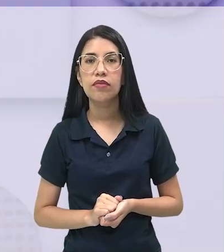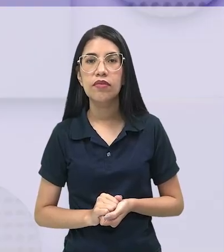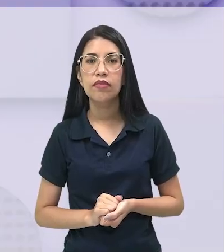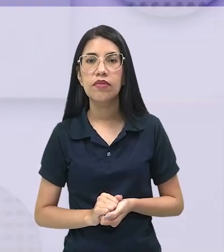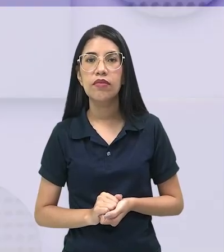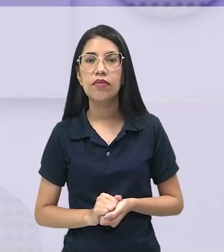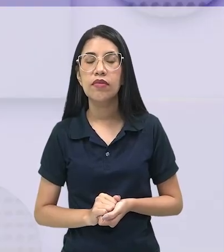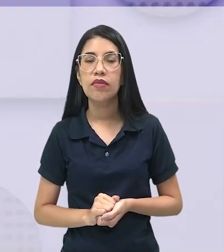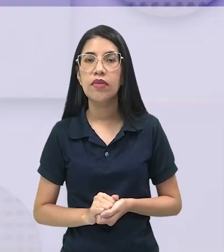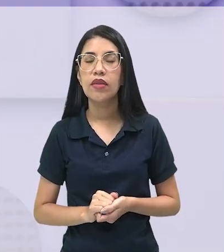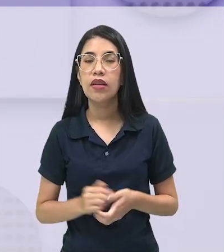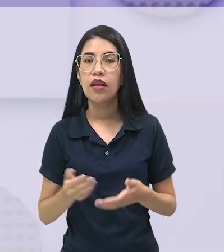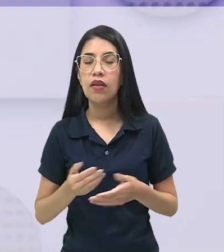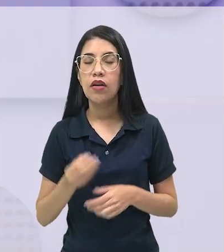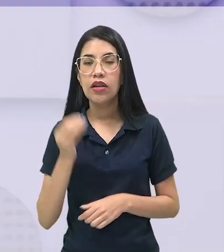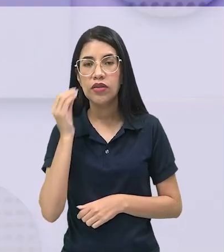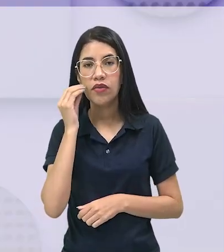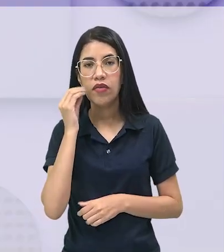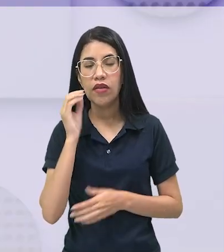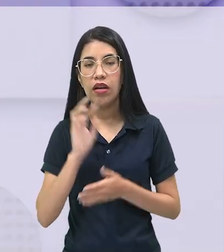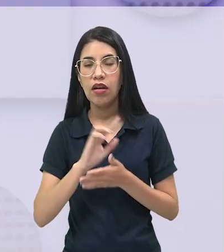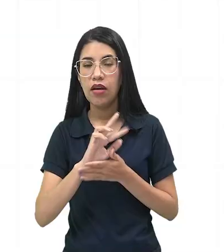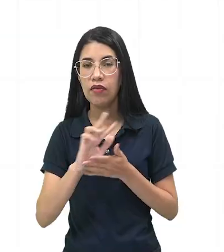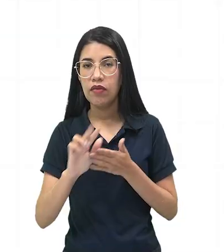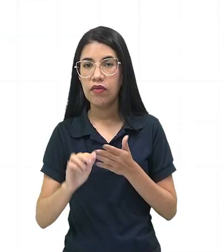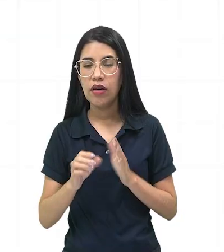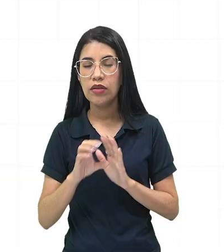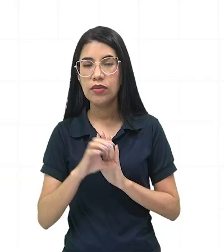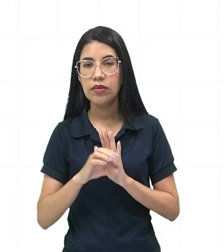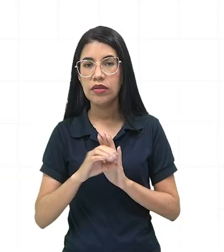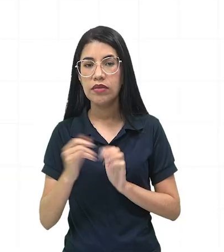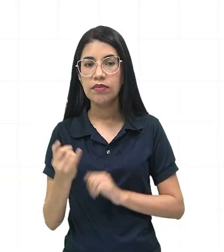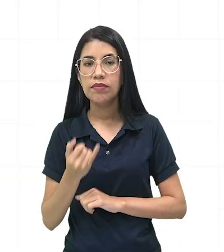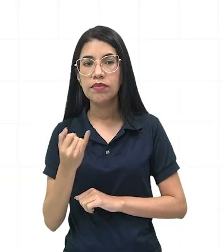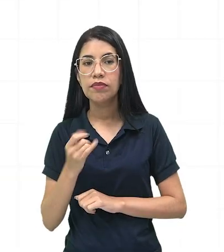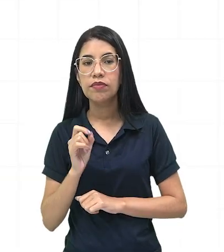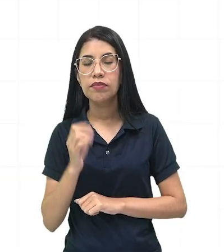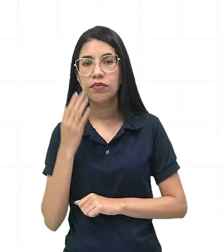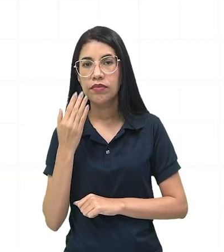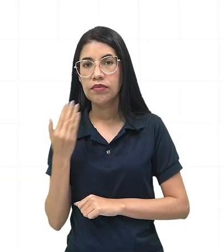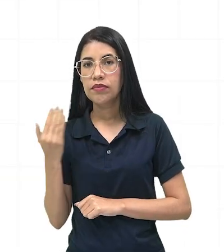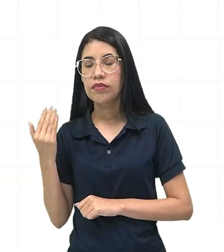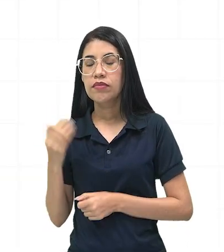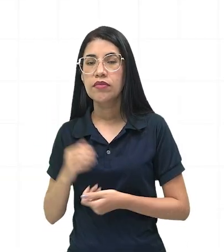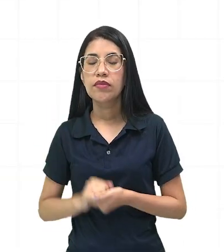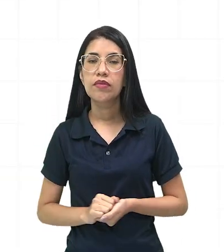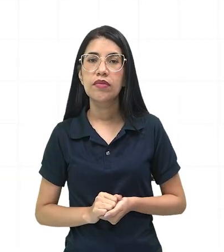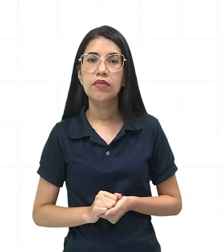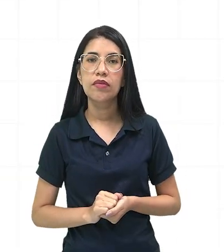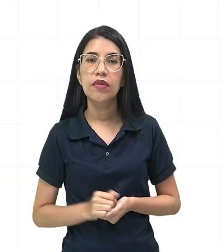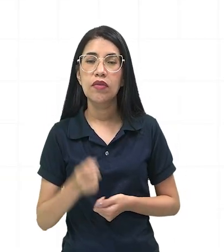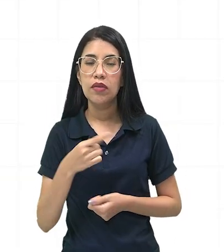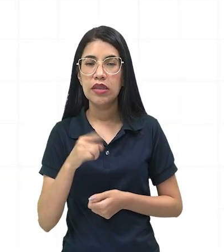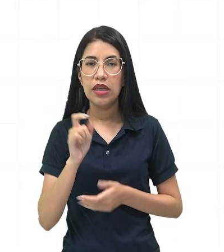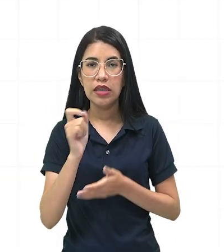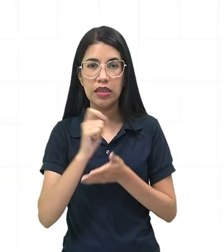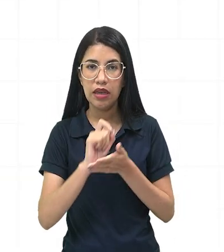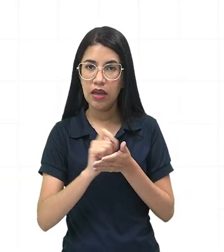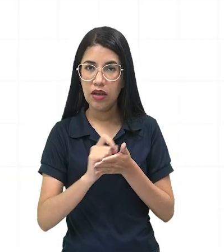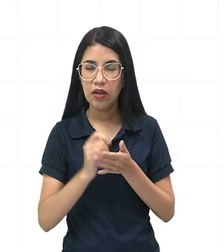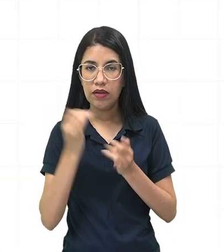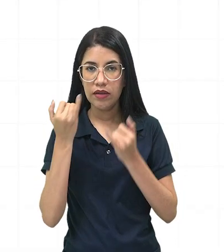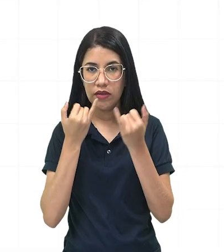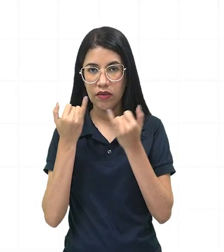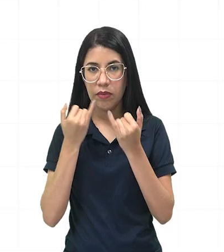isso, vamos agora para algumas definições bem importantes. Nós vimos aí, você toma nota por